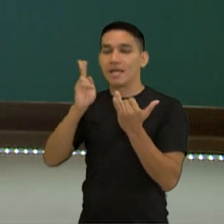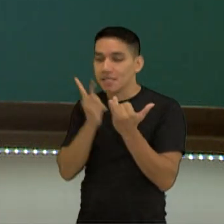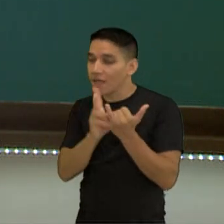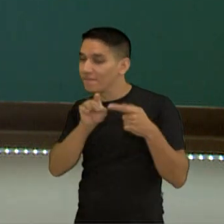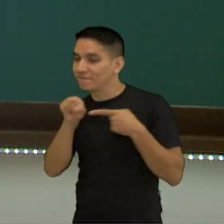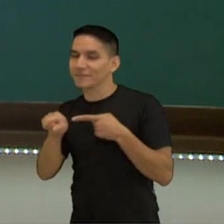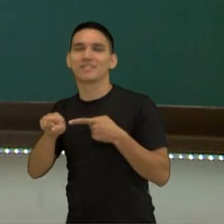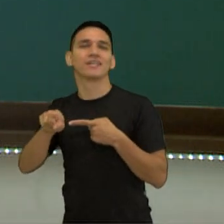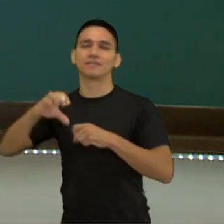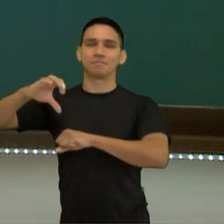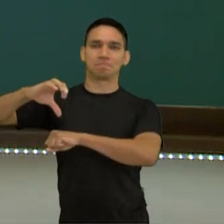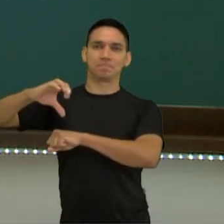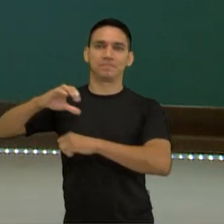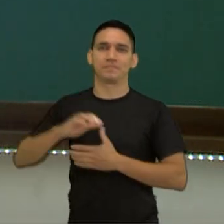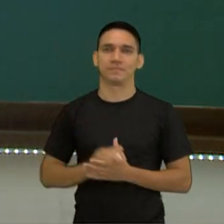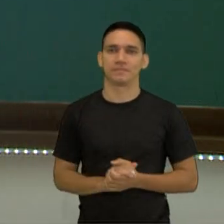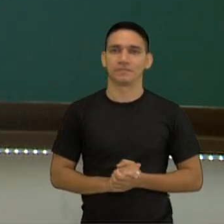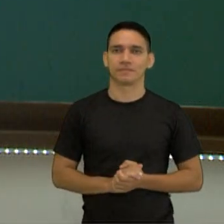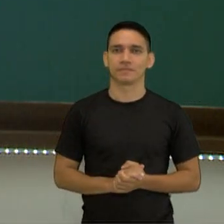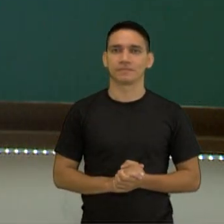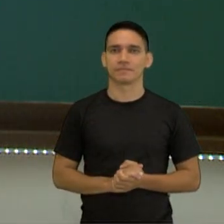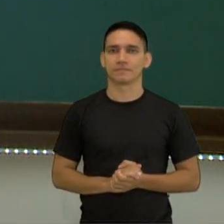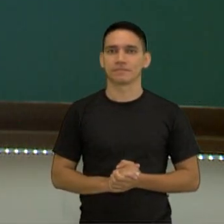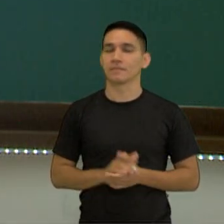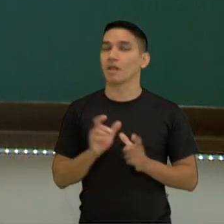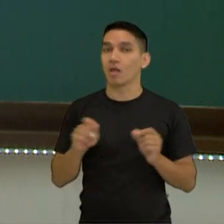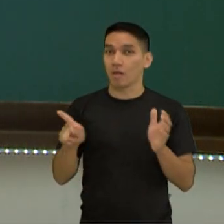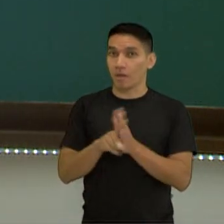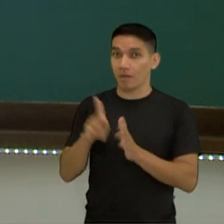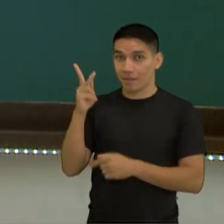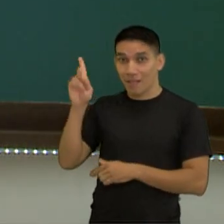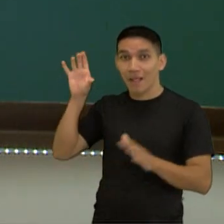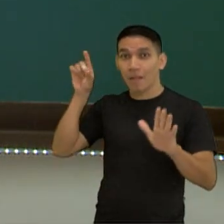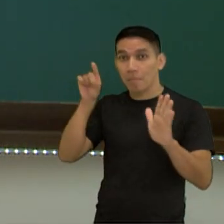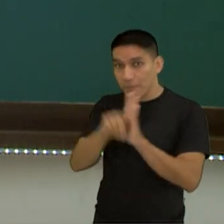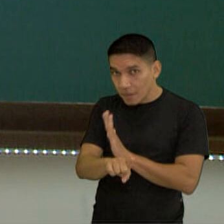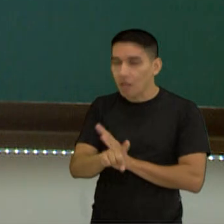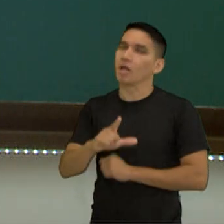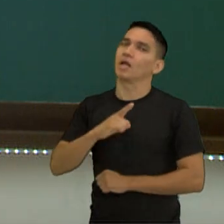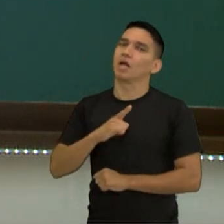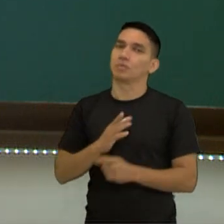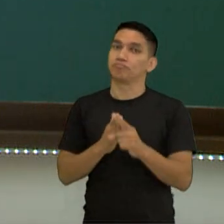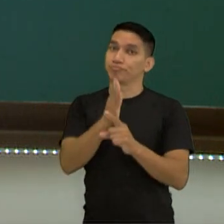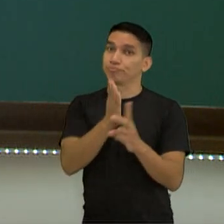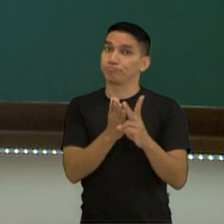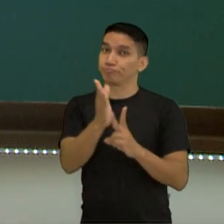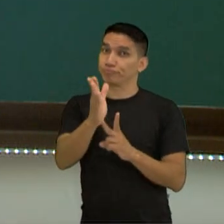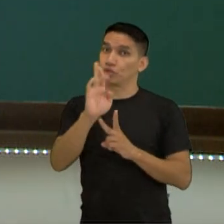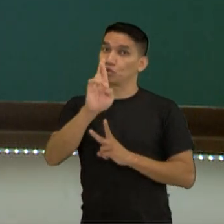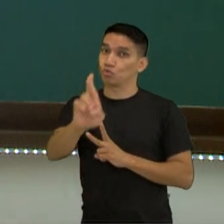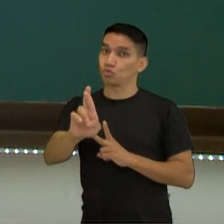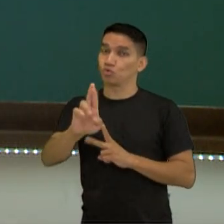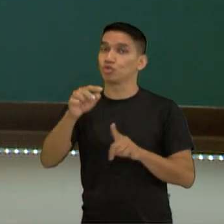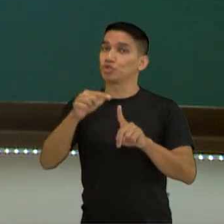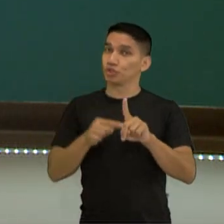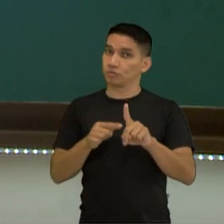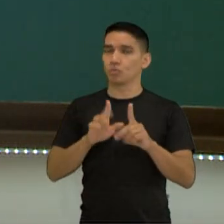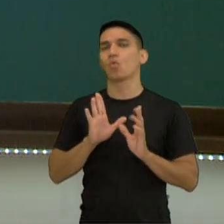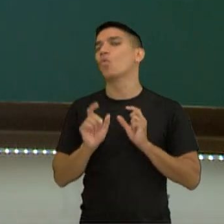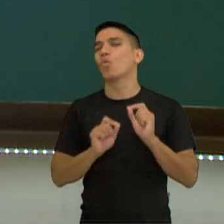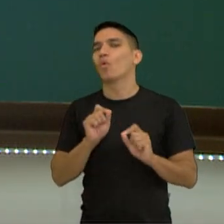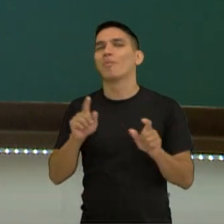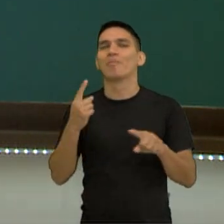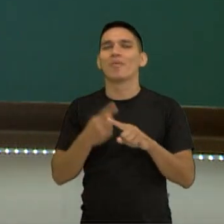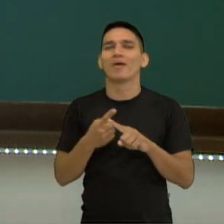interrogação no final da frase. Para essa pergunta, nós podemos ter dois tipos de respostas, porque aqui são conhecidas